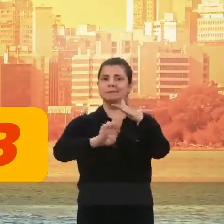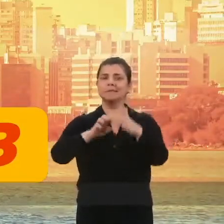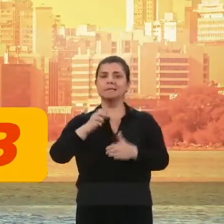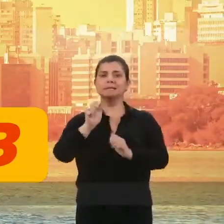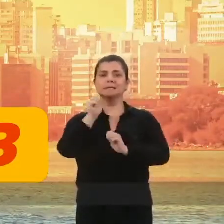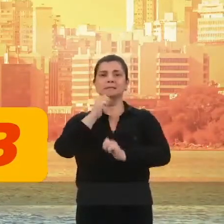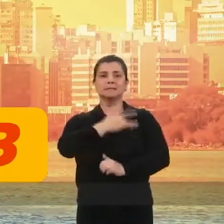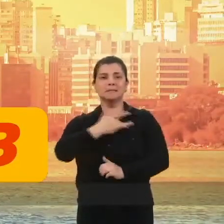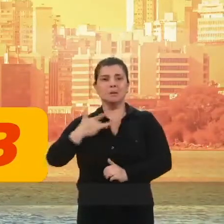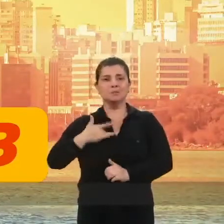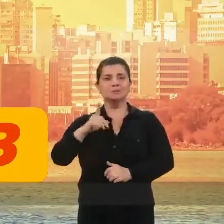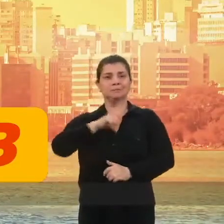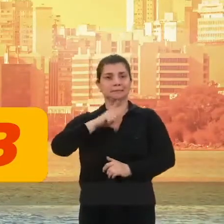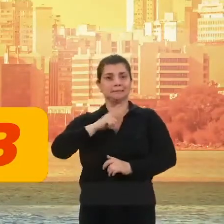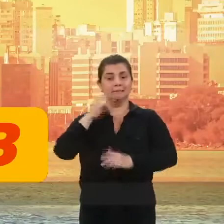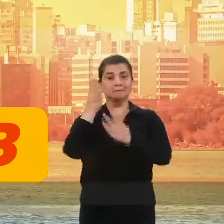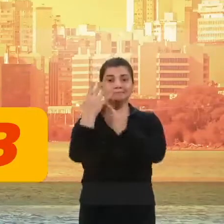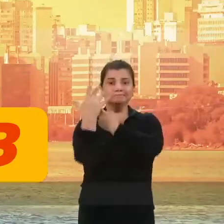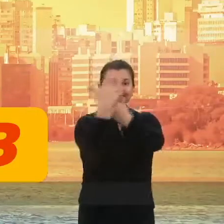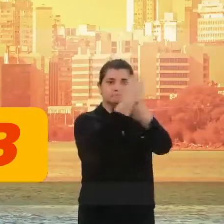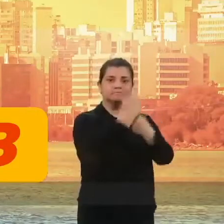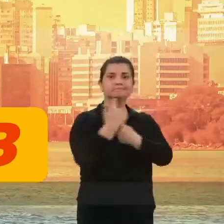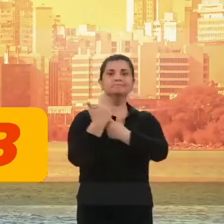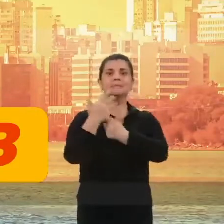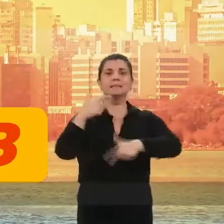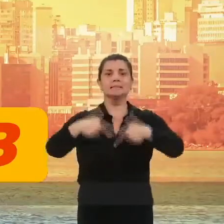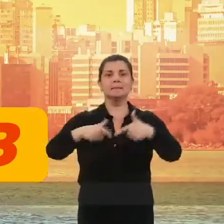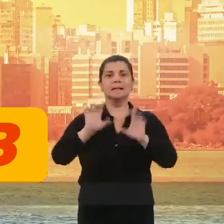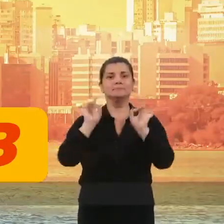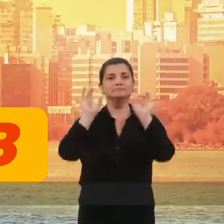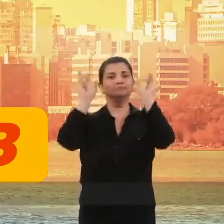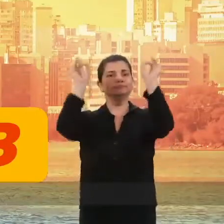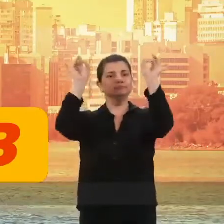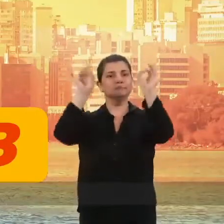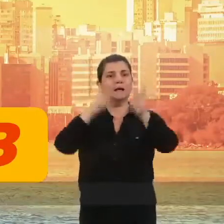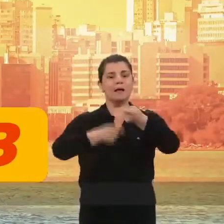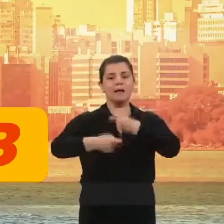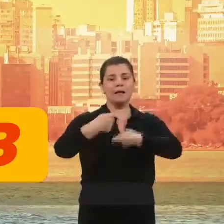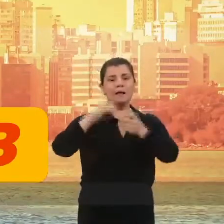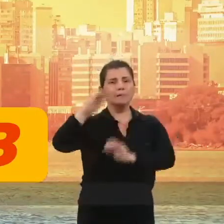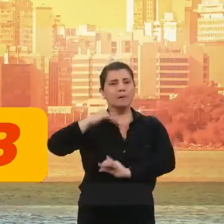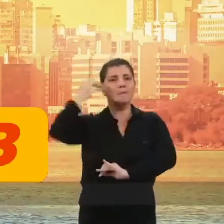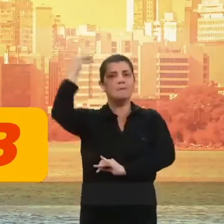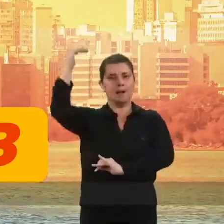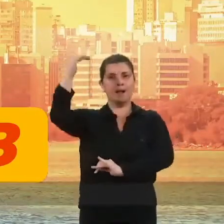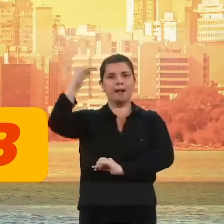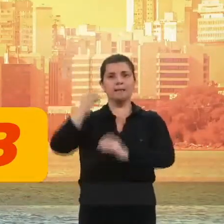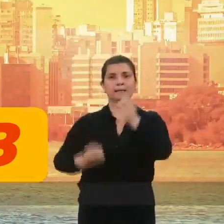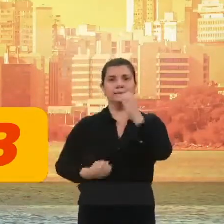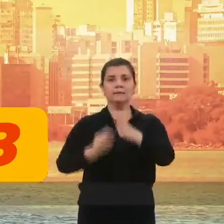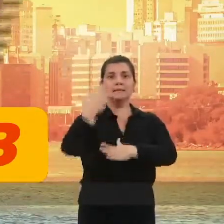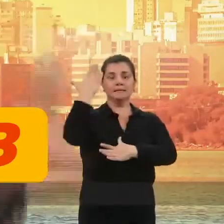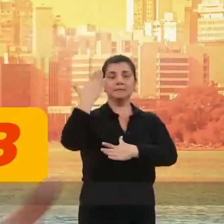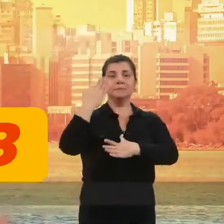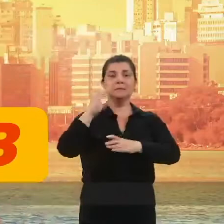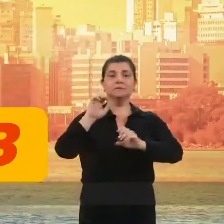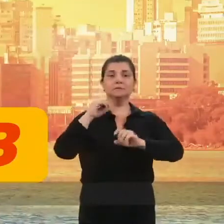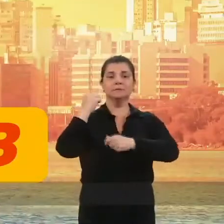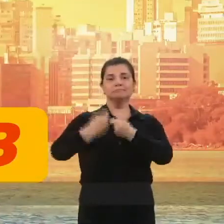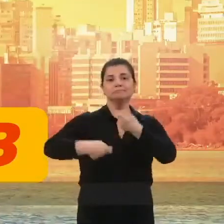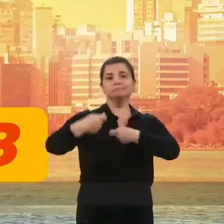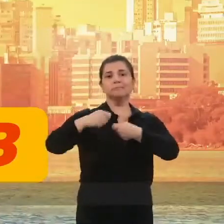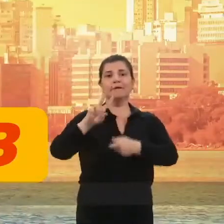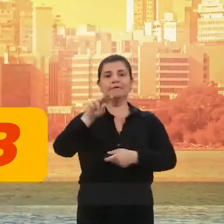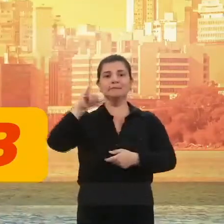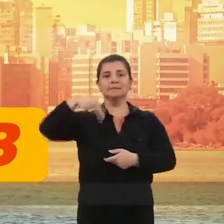saúde. Ali teremos então tecnologia, trabalho especializado, remuneração elevada e crescimento da